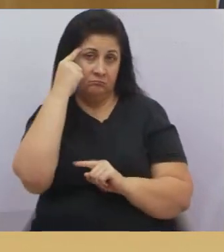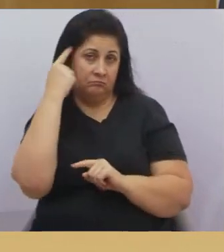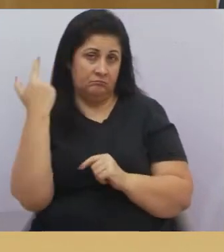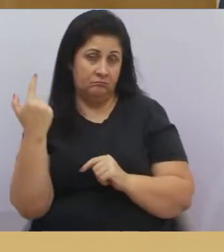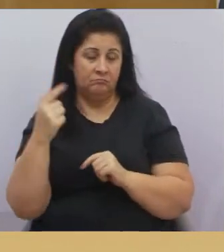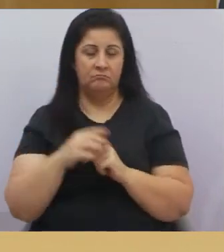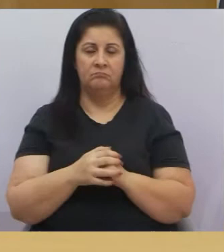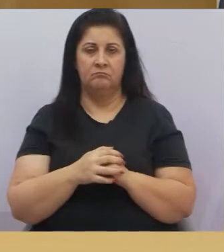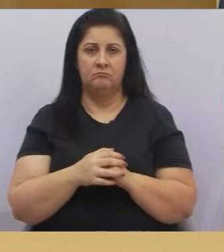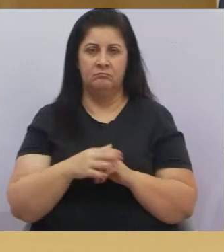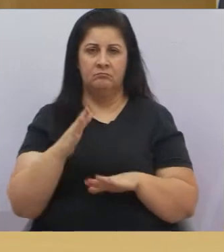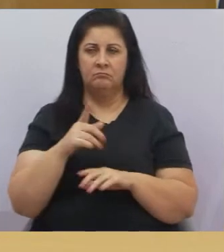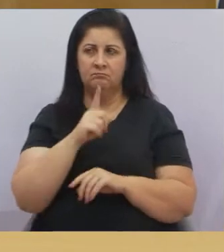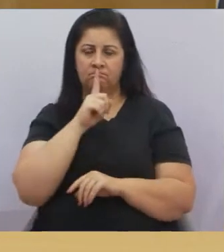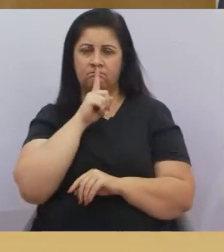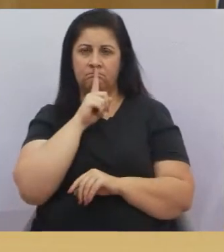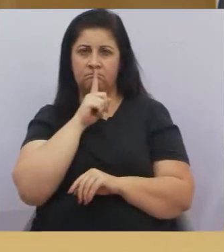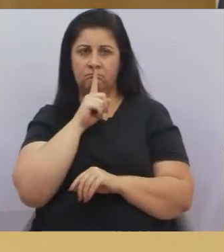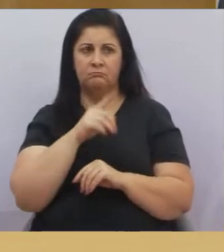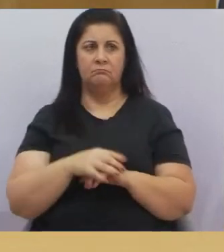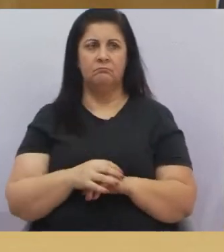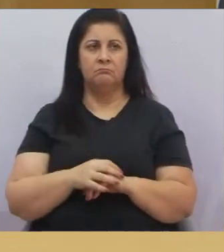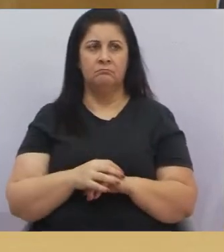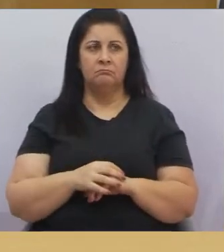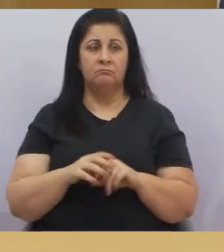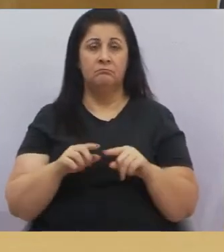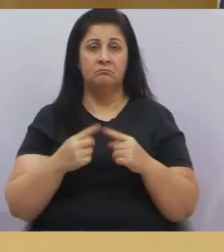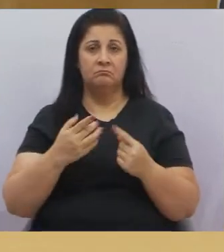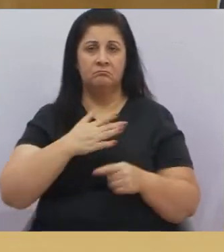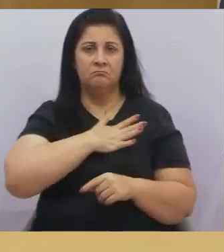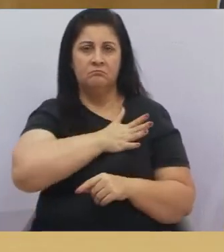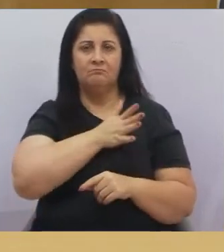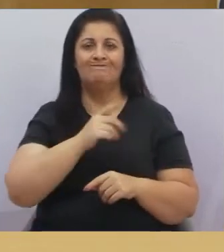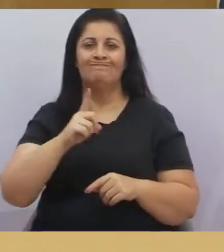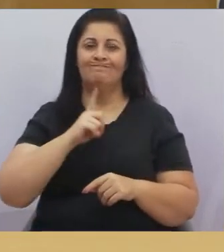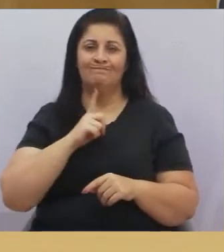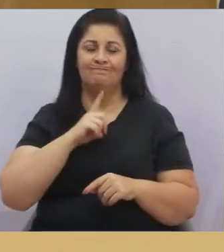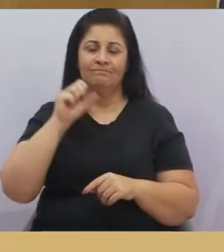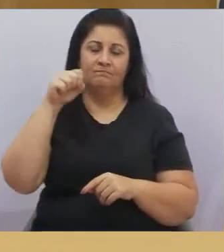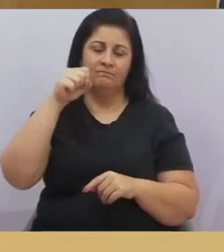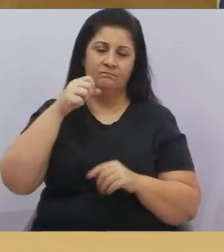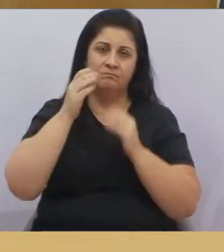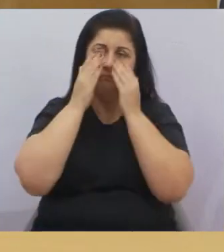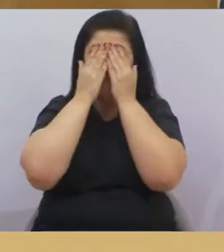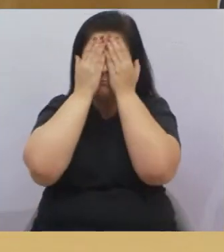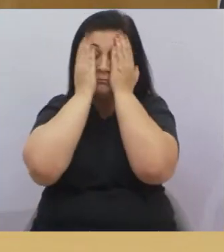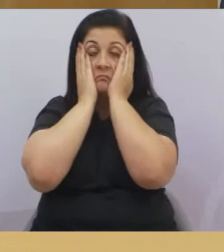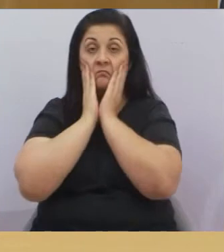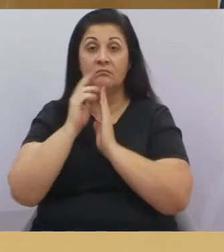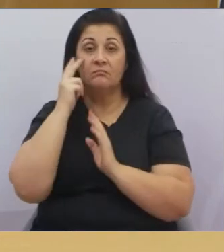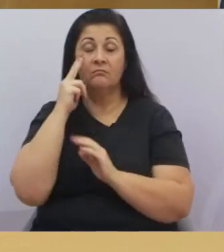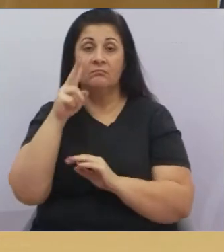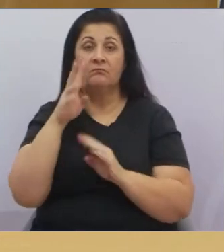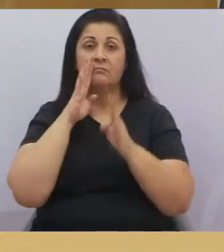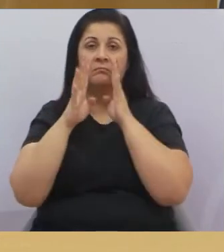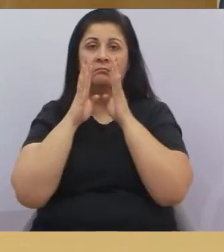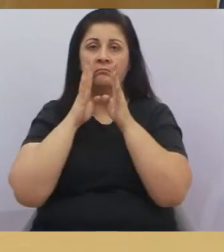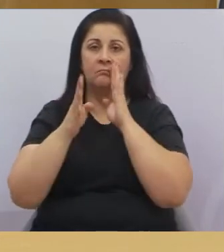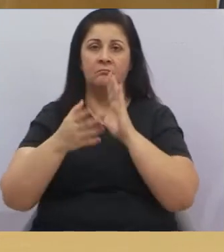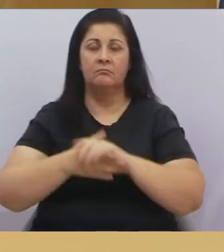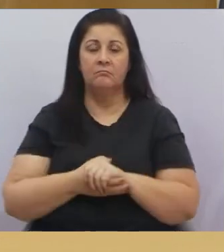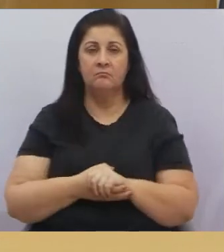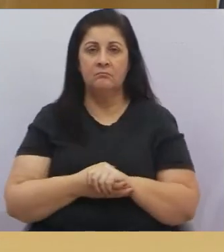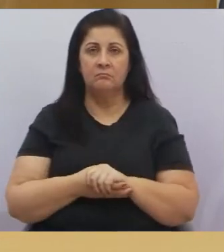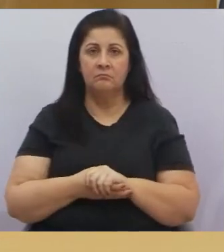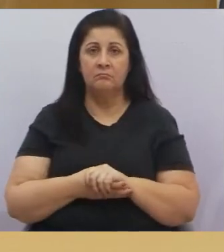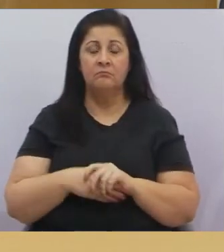causa, às vezes eu falo menos, não é? Mas o preconceito existe em todos os sentidos. Você entra nas redes sociais, você vê em